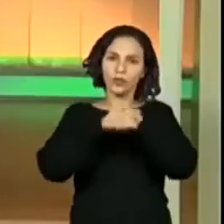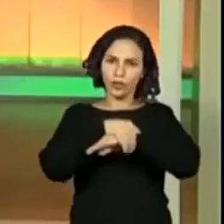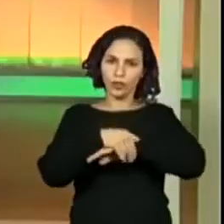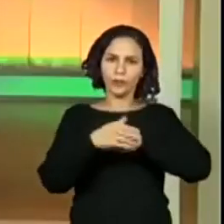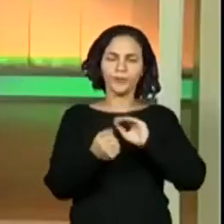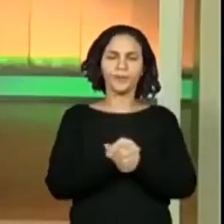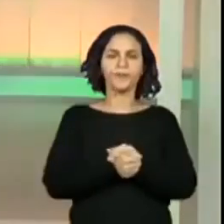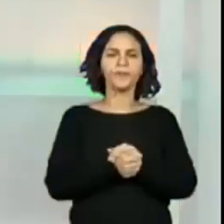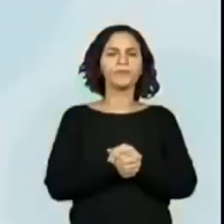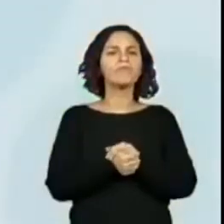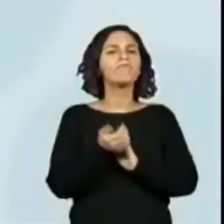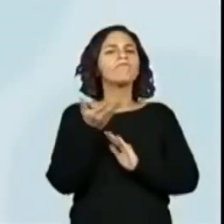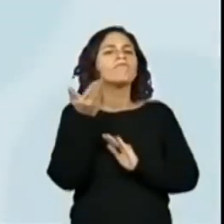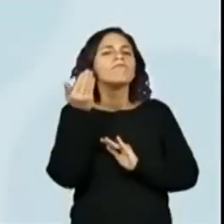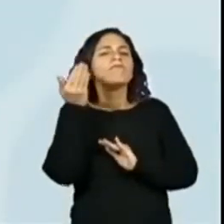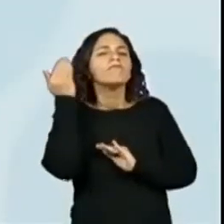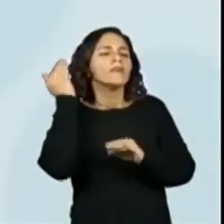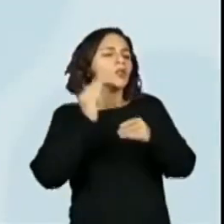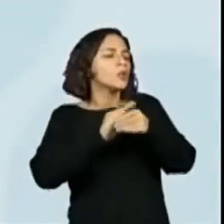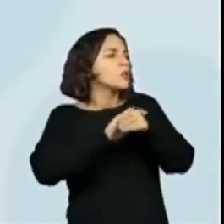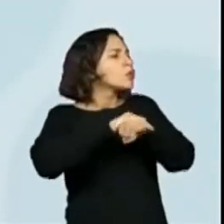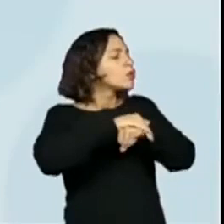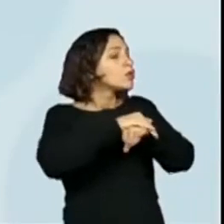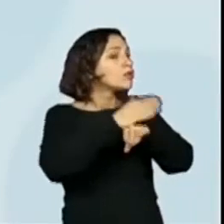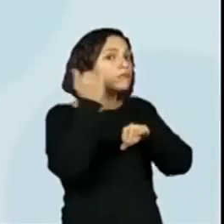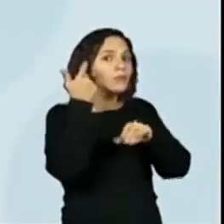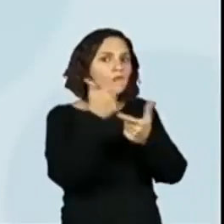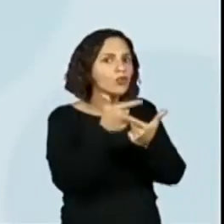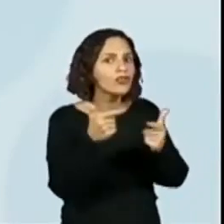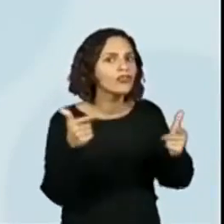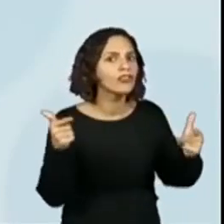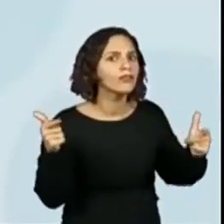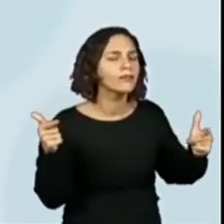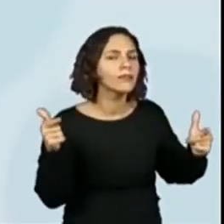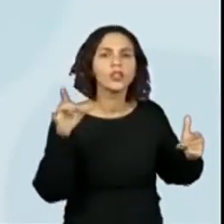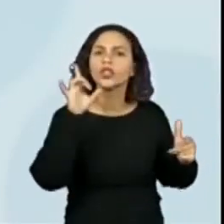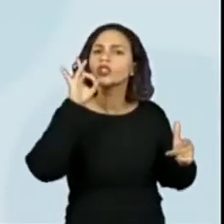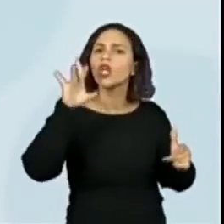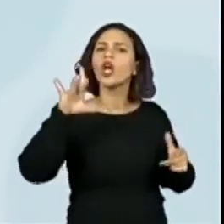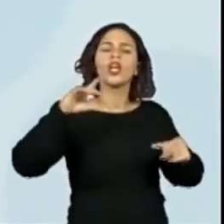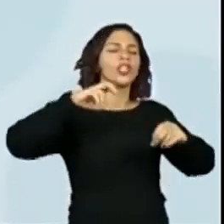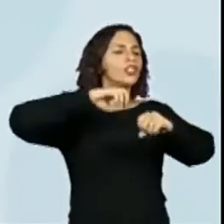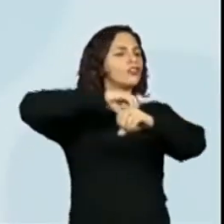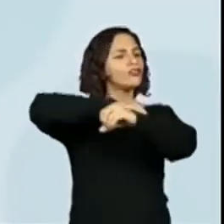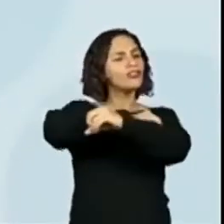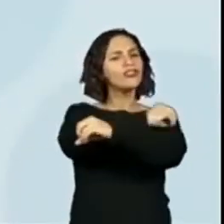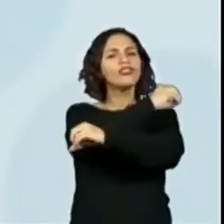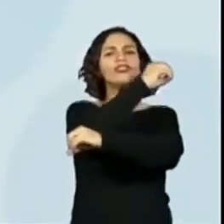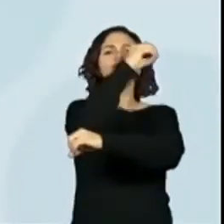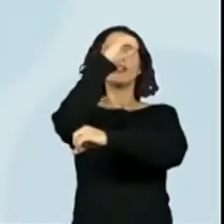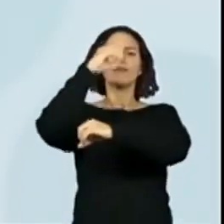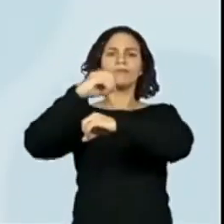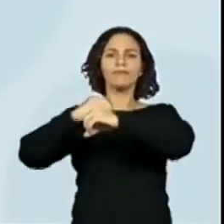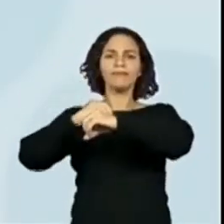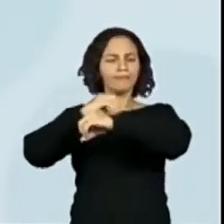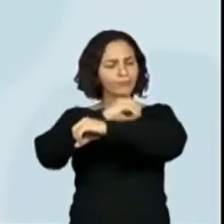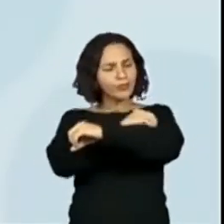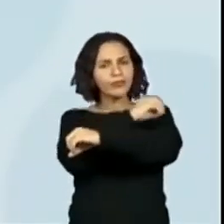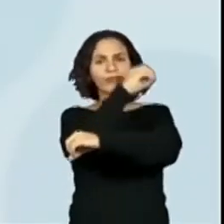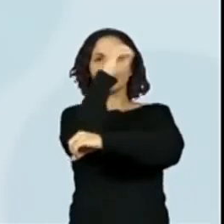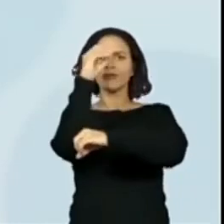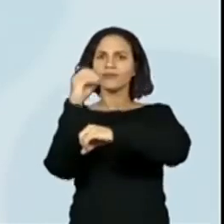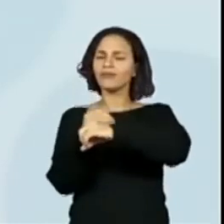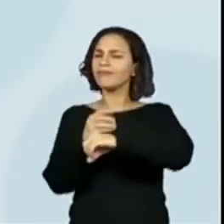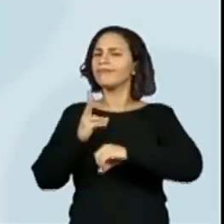No princípio, não havia noite. Dia somente havia em todo o tempo. A